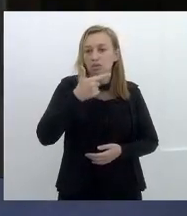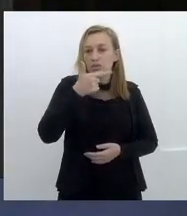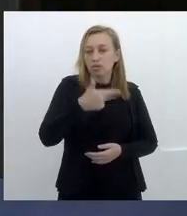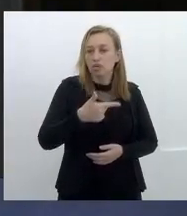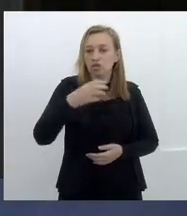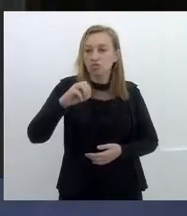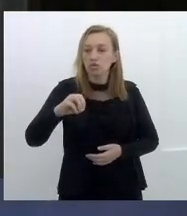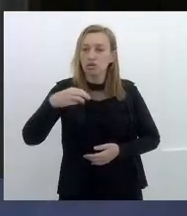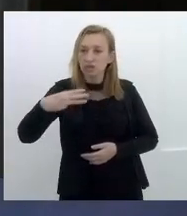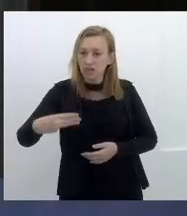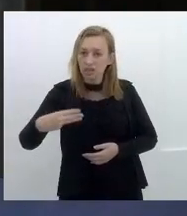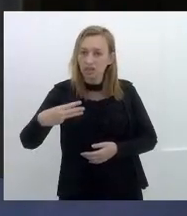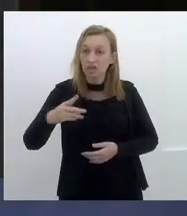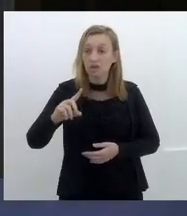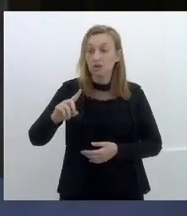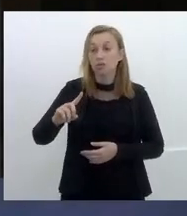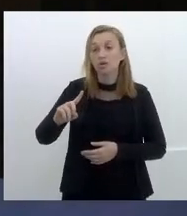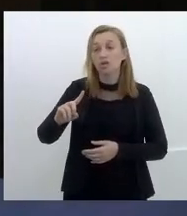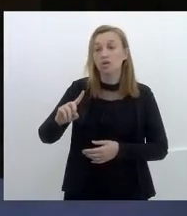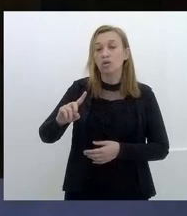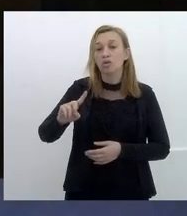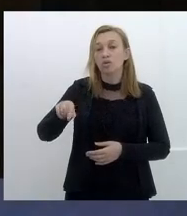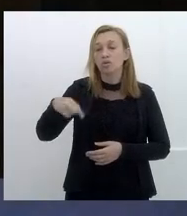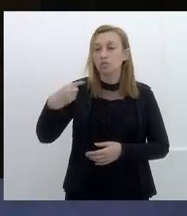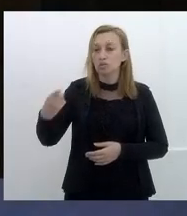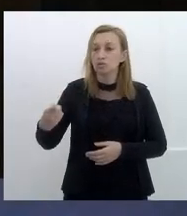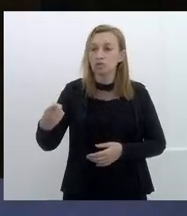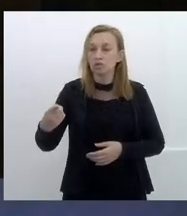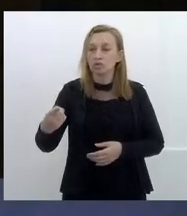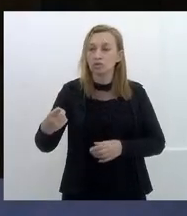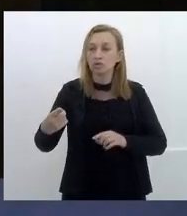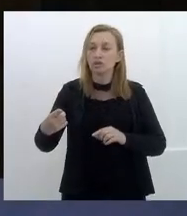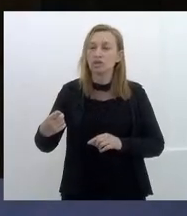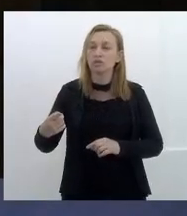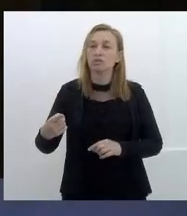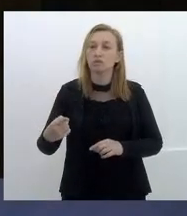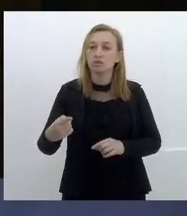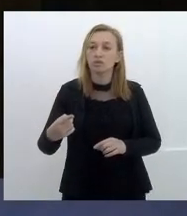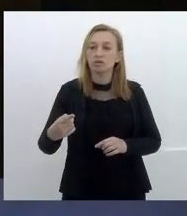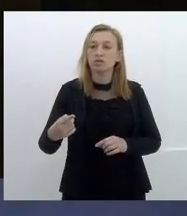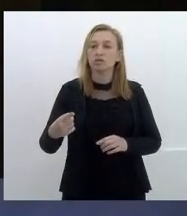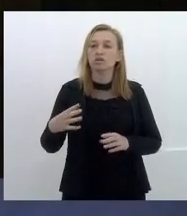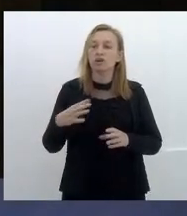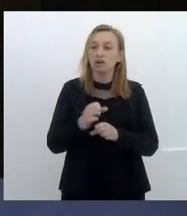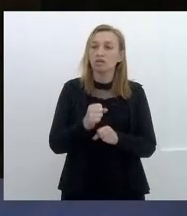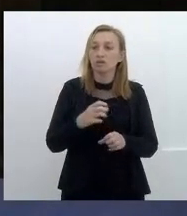os que ingressaram após não ser calculados pela média Ok